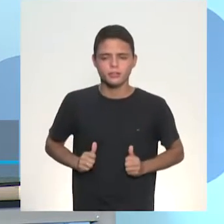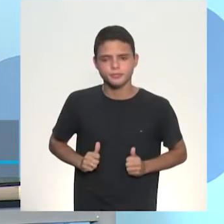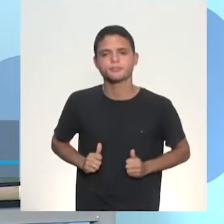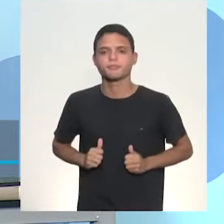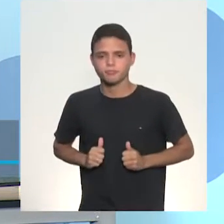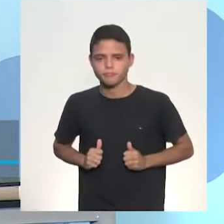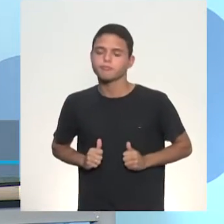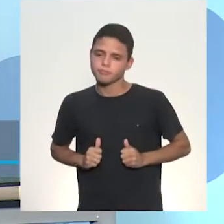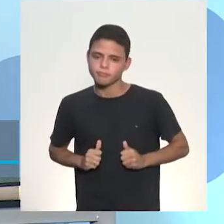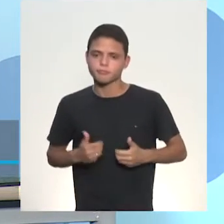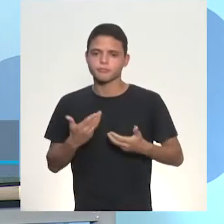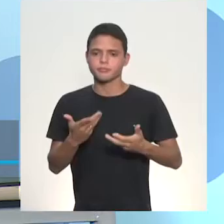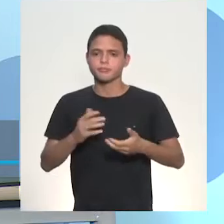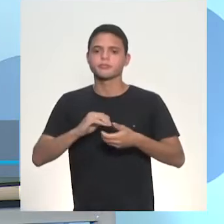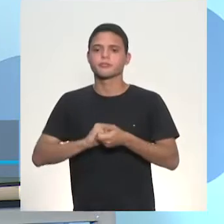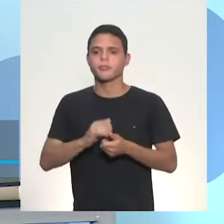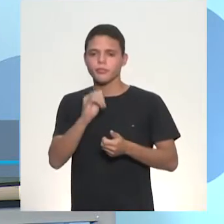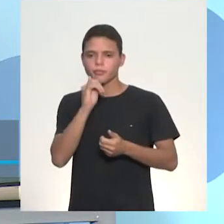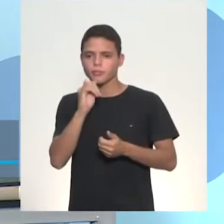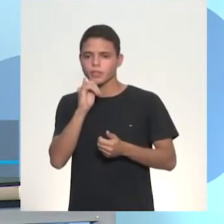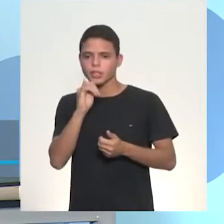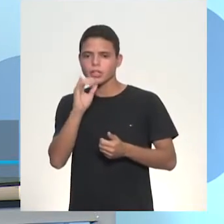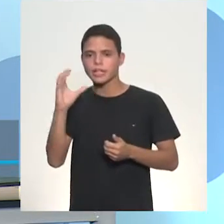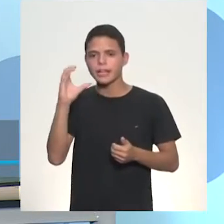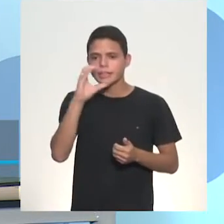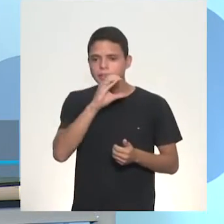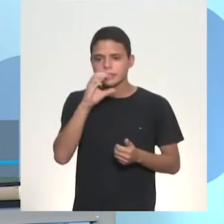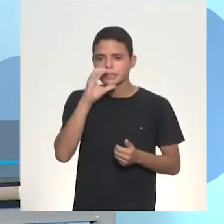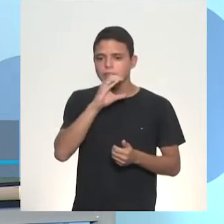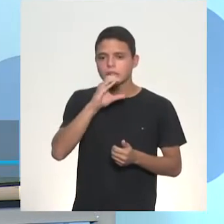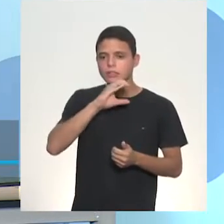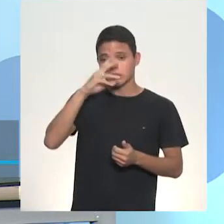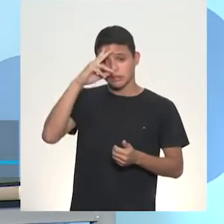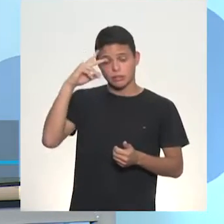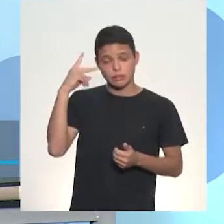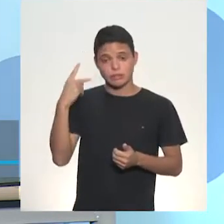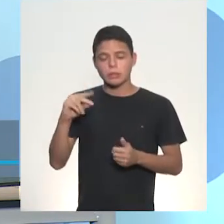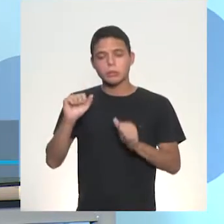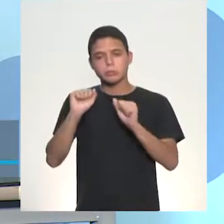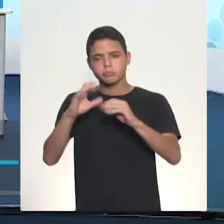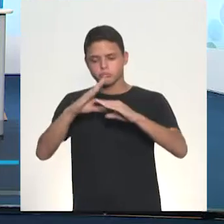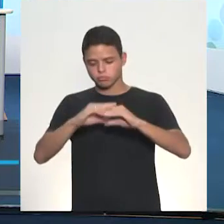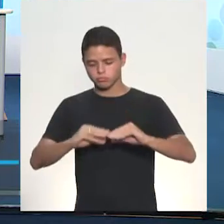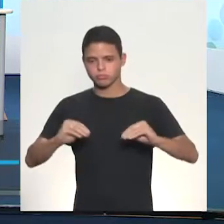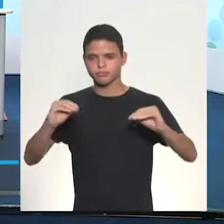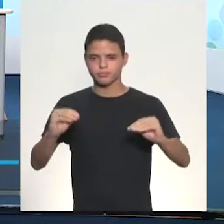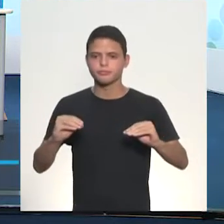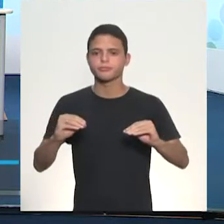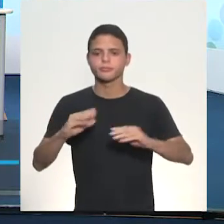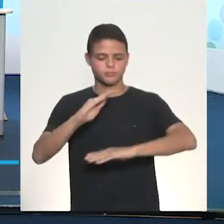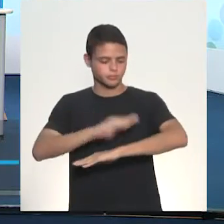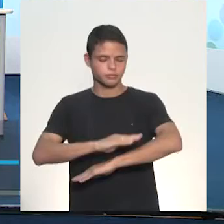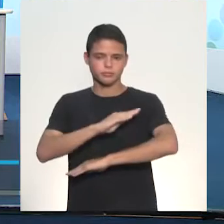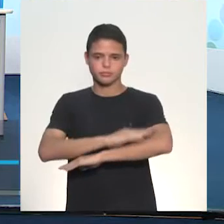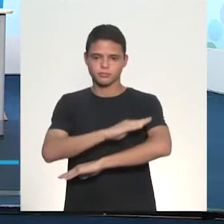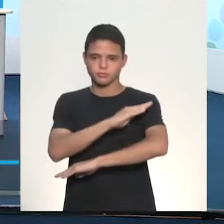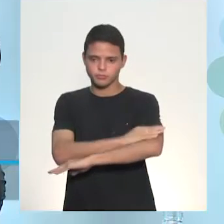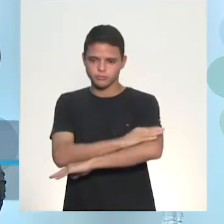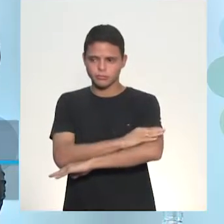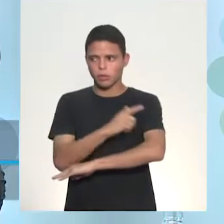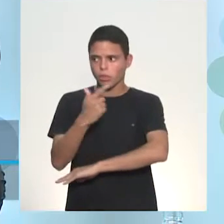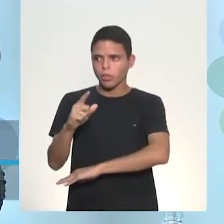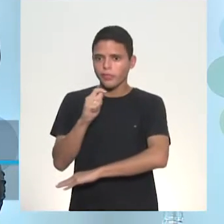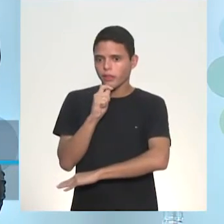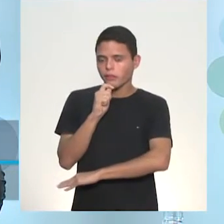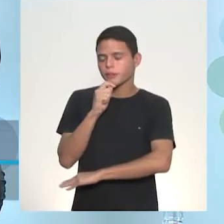não esteja poluído, mas, por exemplo, aqueceu demais, etc., eles podem desaparecer. Desapareceu. Não tem sapo, tem problema no local, né? Vamos